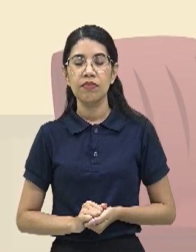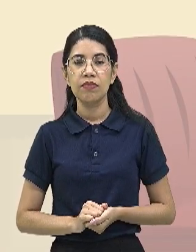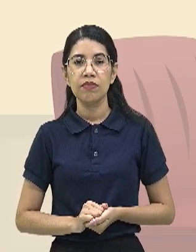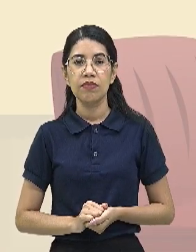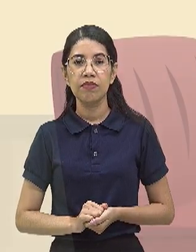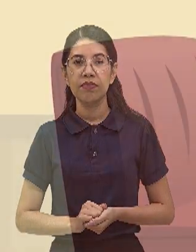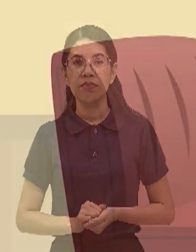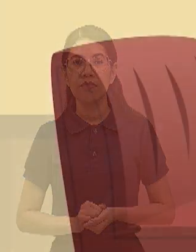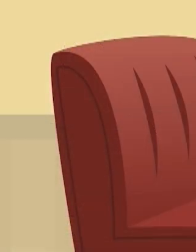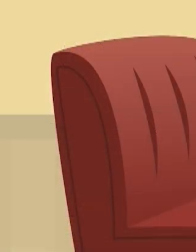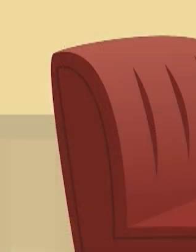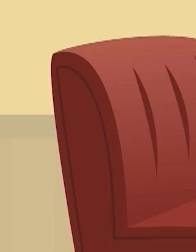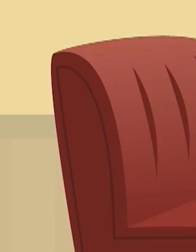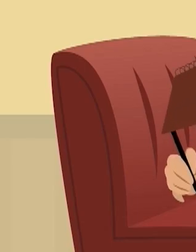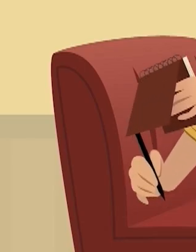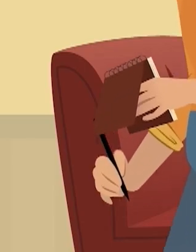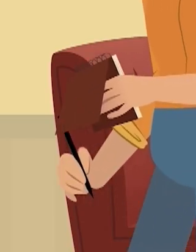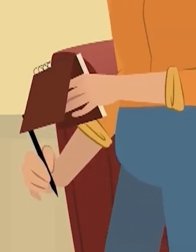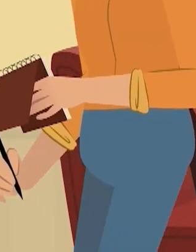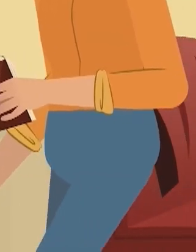Waitress, come here.